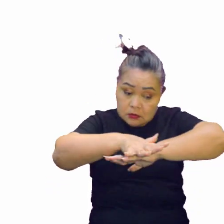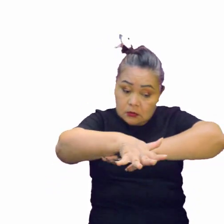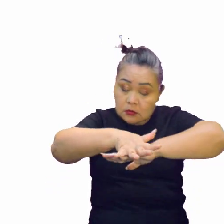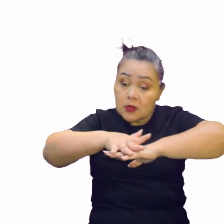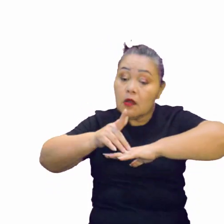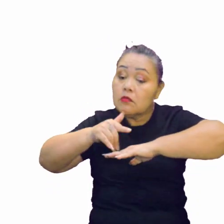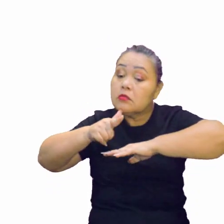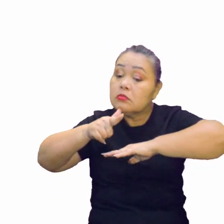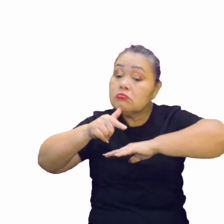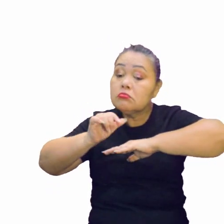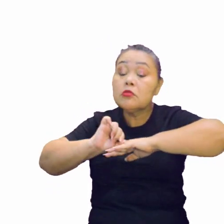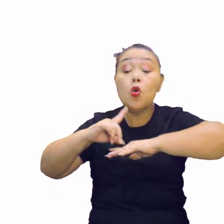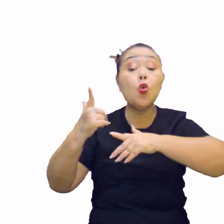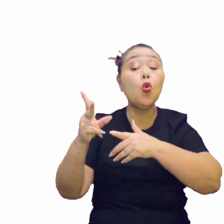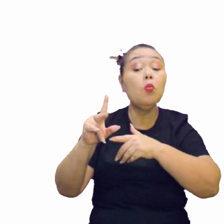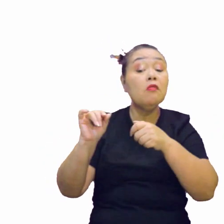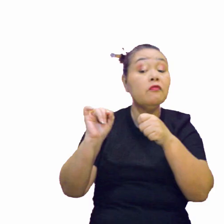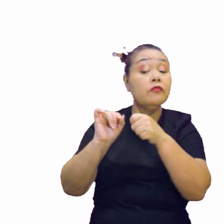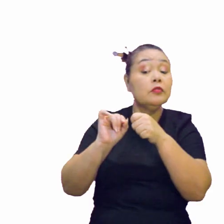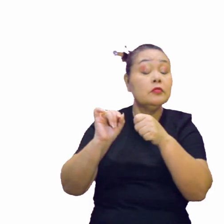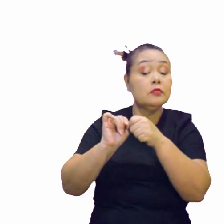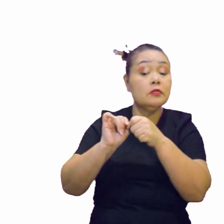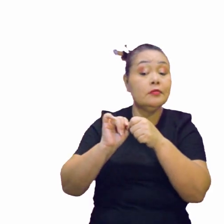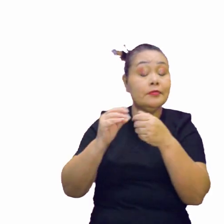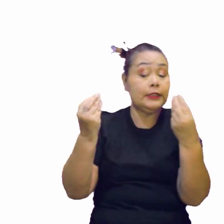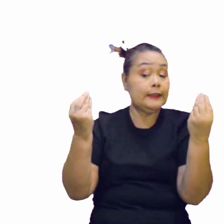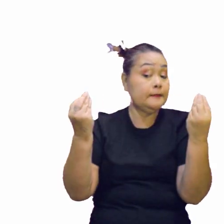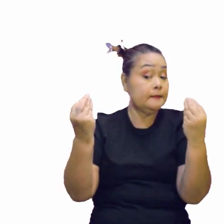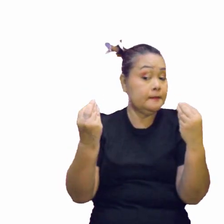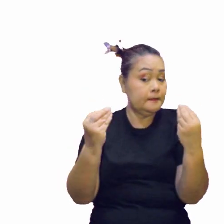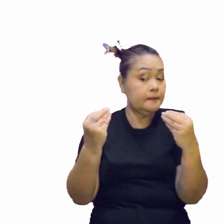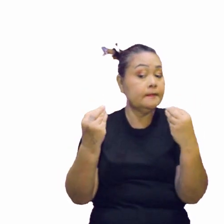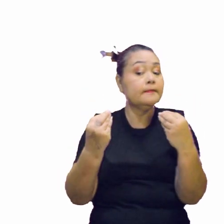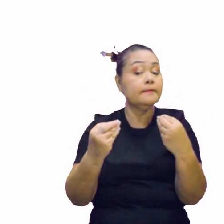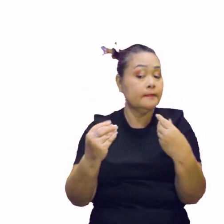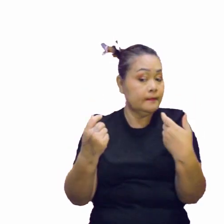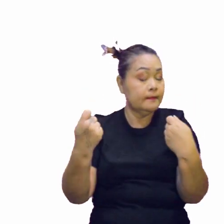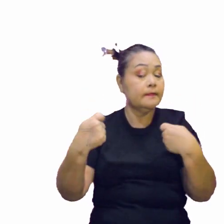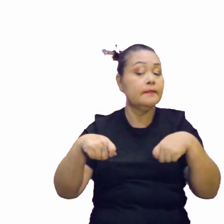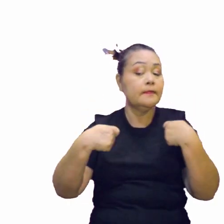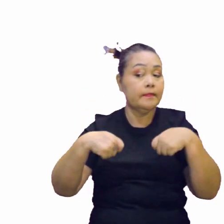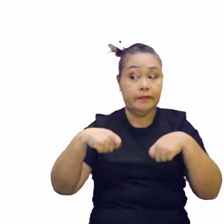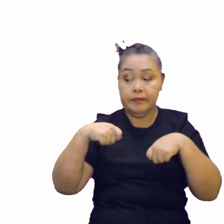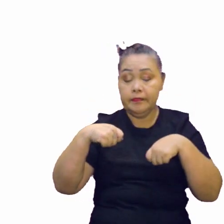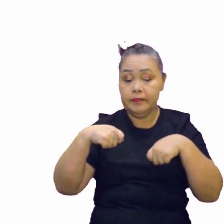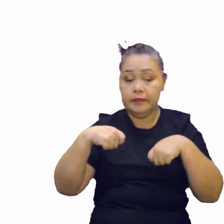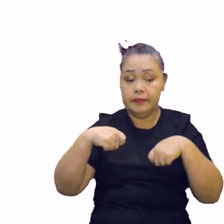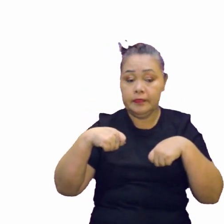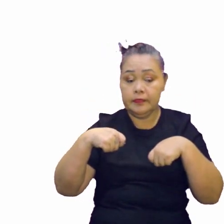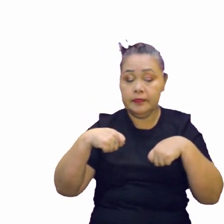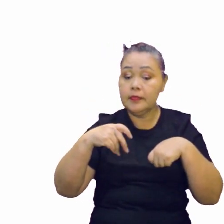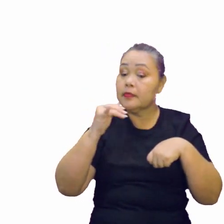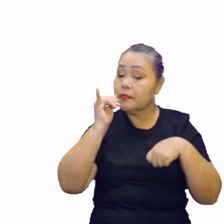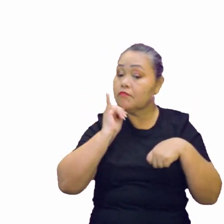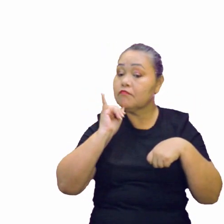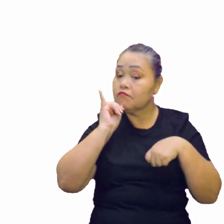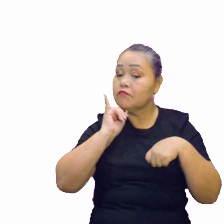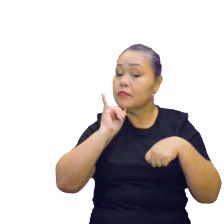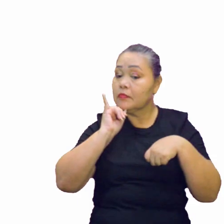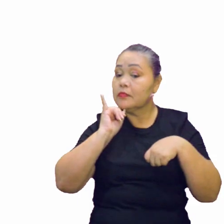faz isso? Implementando as necessidades dos exemplares de origem